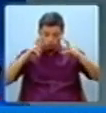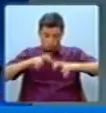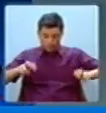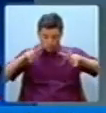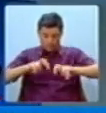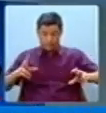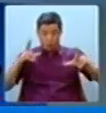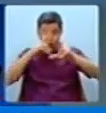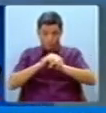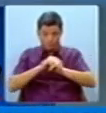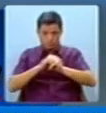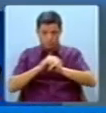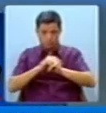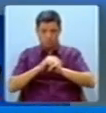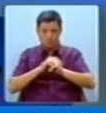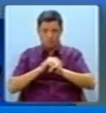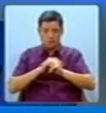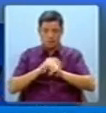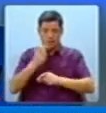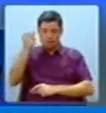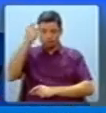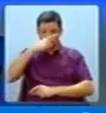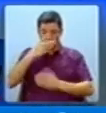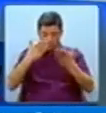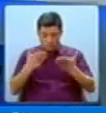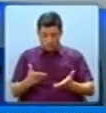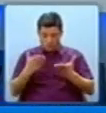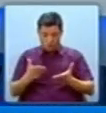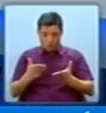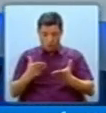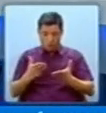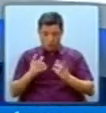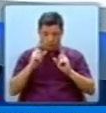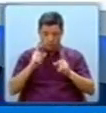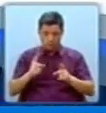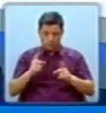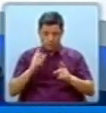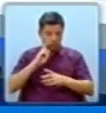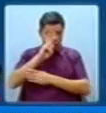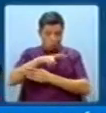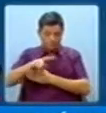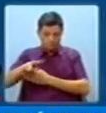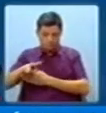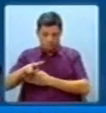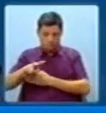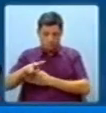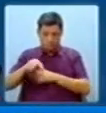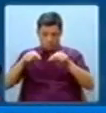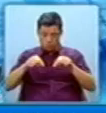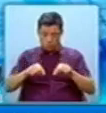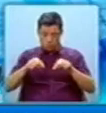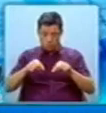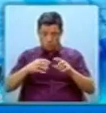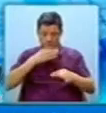notáveis porque permite-nos reescrever a história do presente do universo, à custa, obviamente, das observações do seu passado. Hoje vais-nos